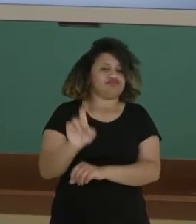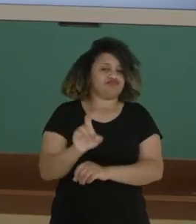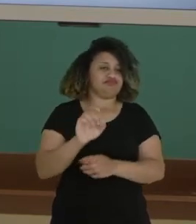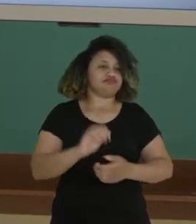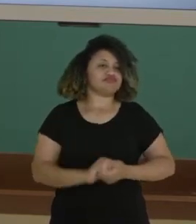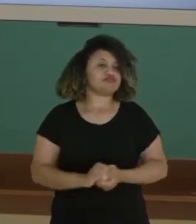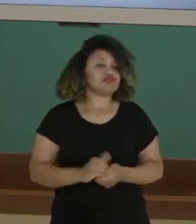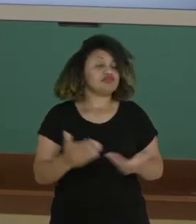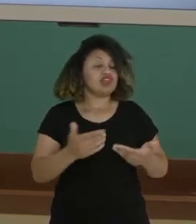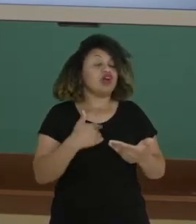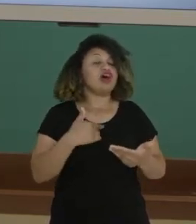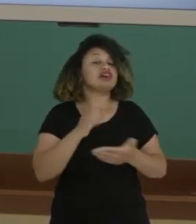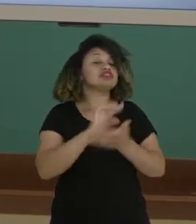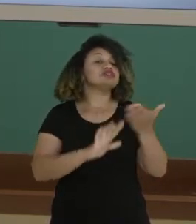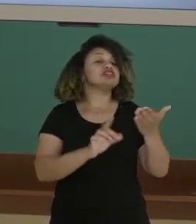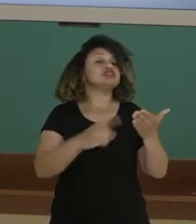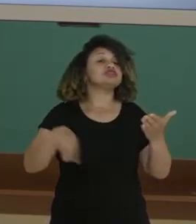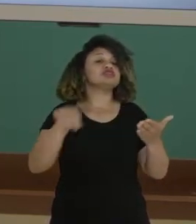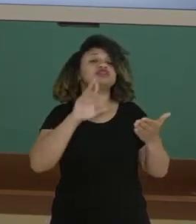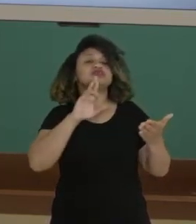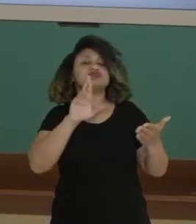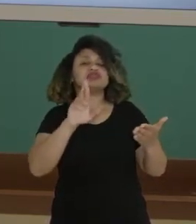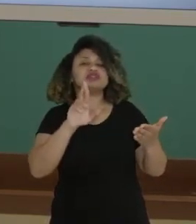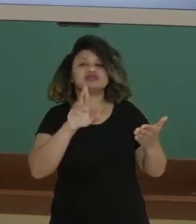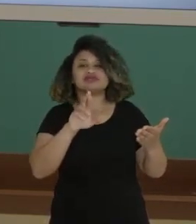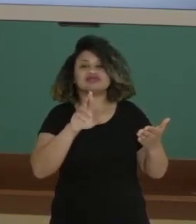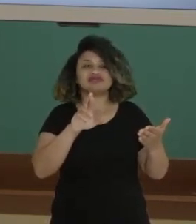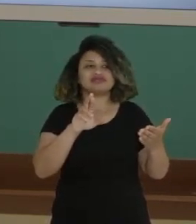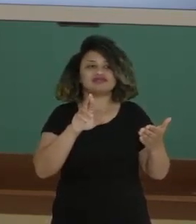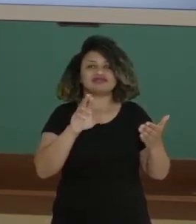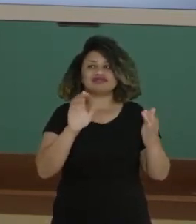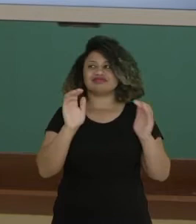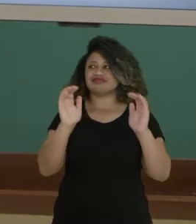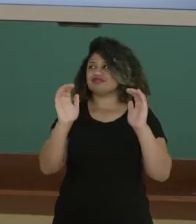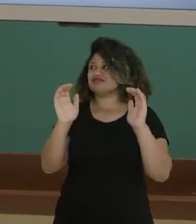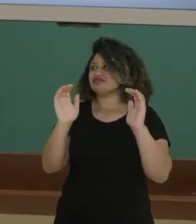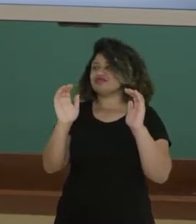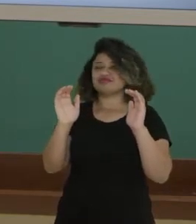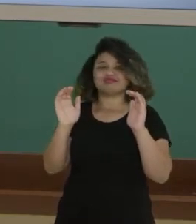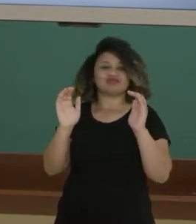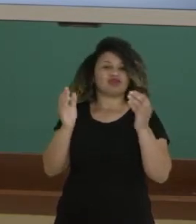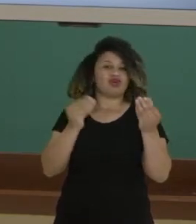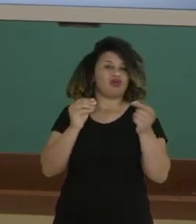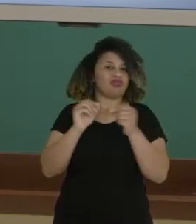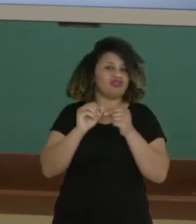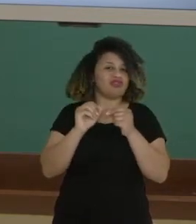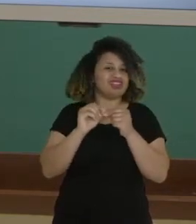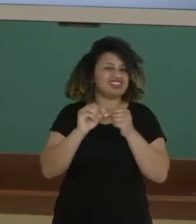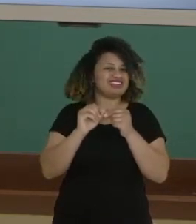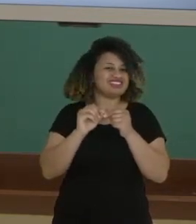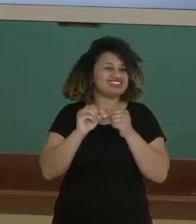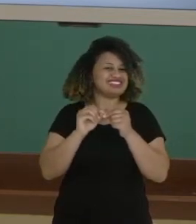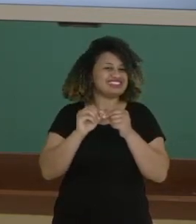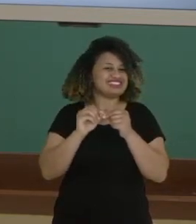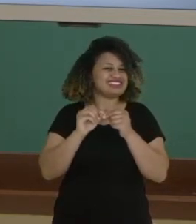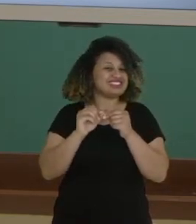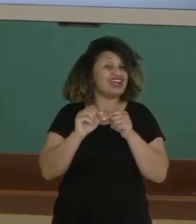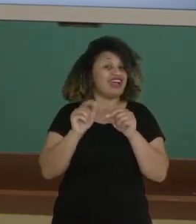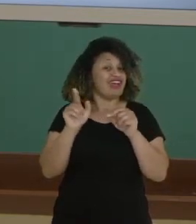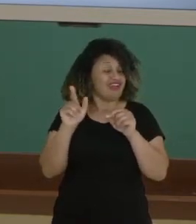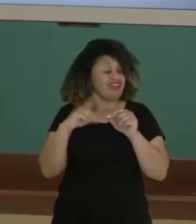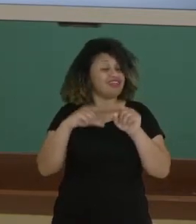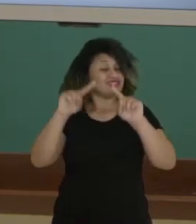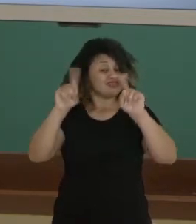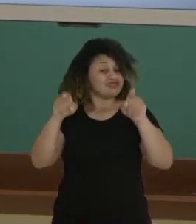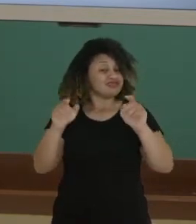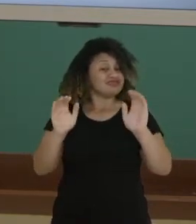a primeira para você. O quê? Não tinha parênteses aqui eu expliquei? não tinha, mas essa tem. Essa ficou